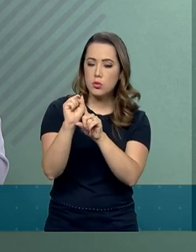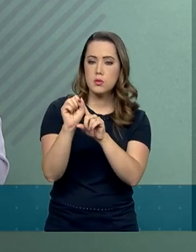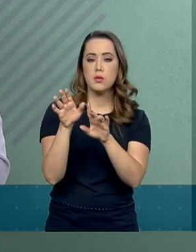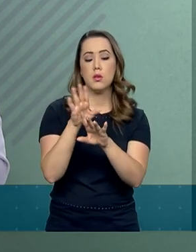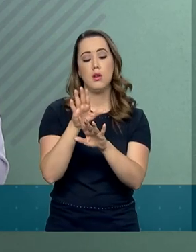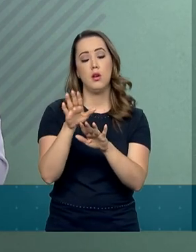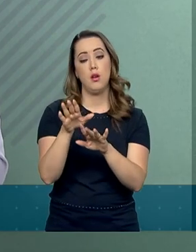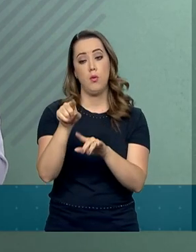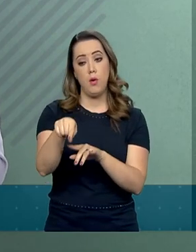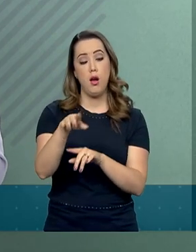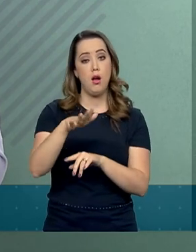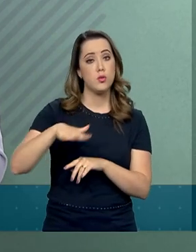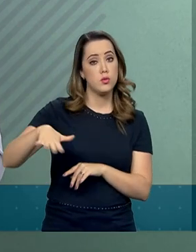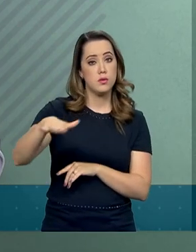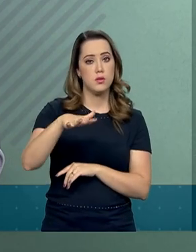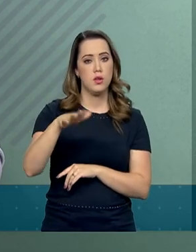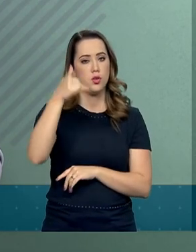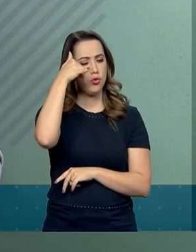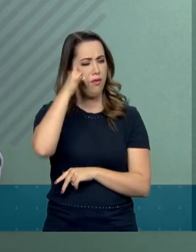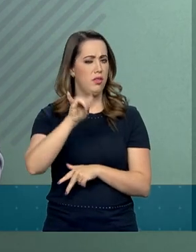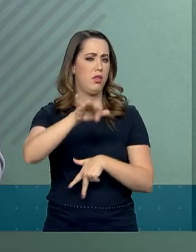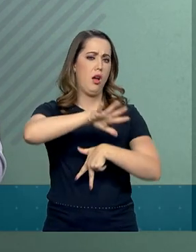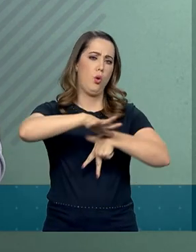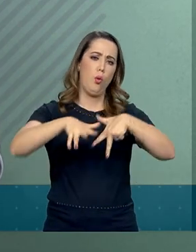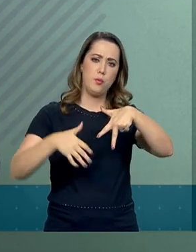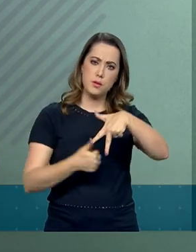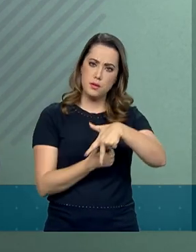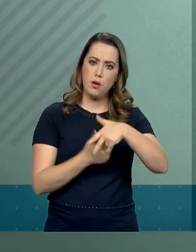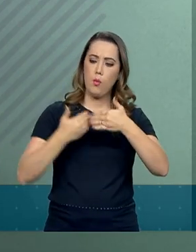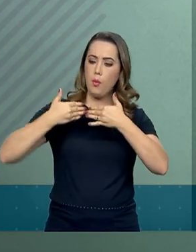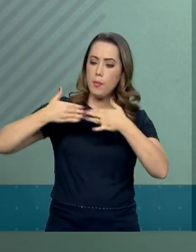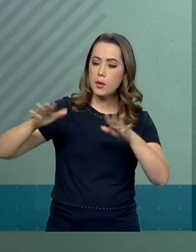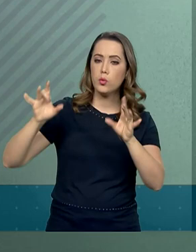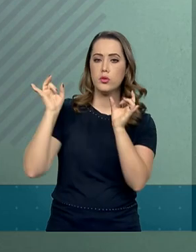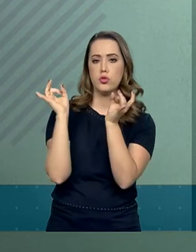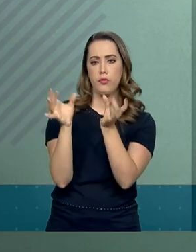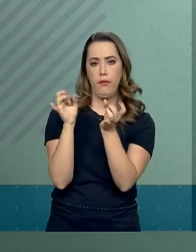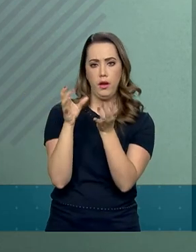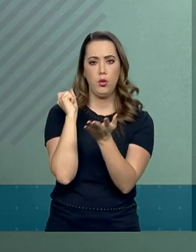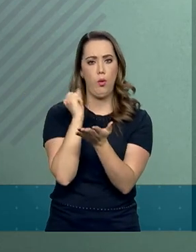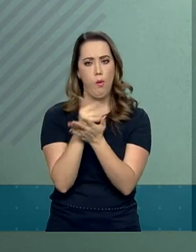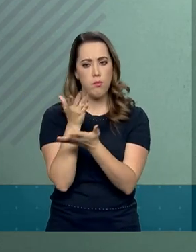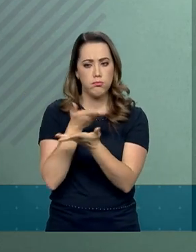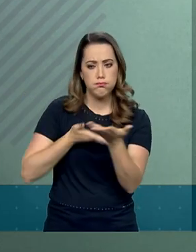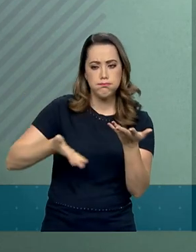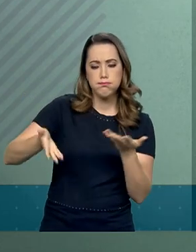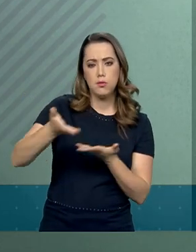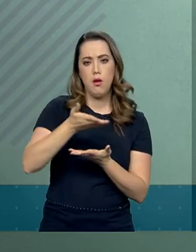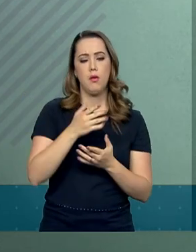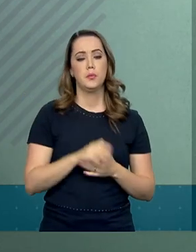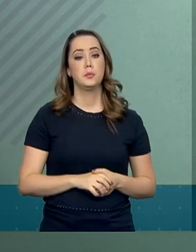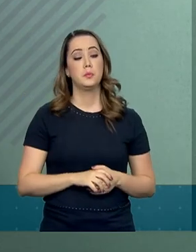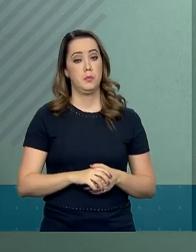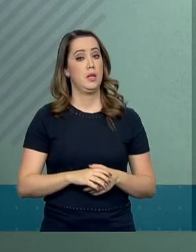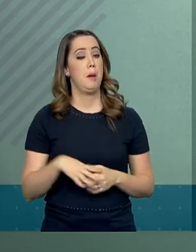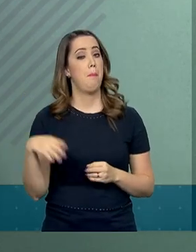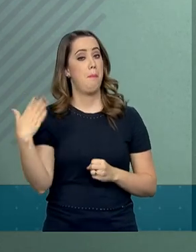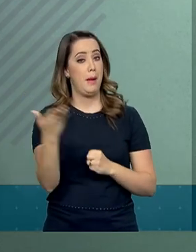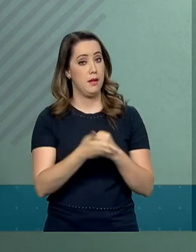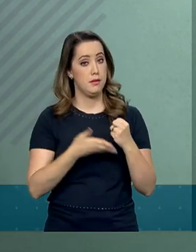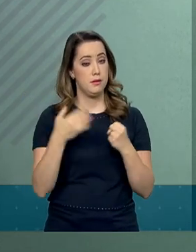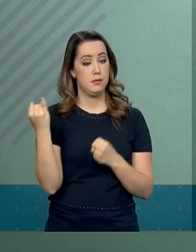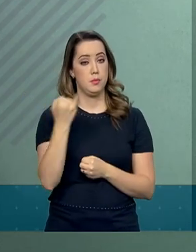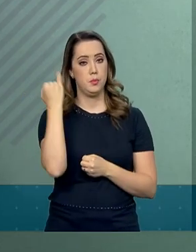combate à corrupção a abertura de mercado estrutura é sedimentada na questão econômica